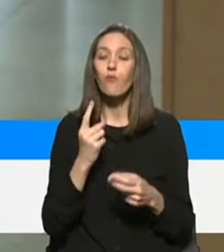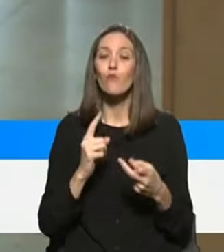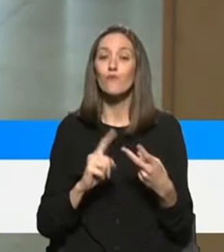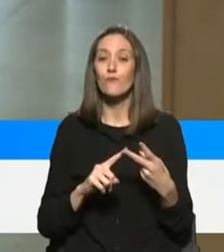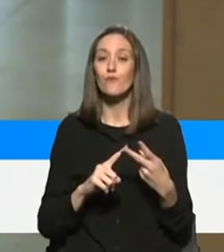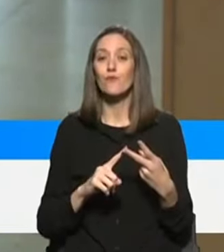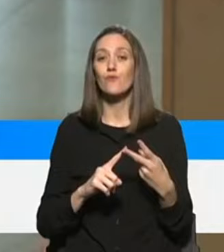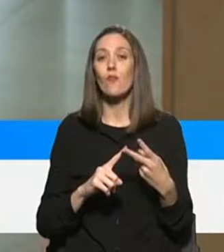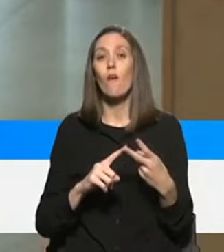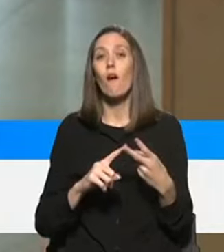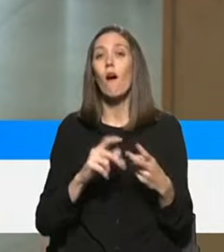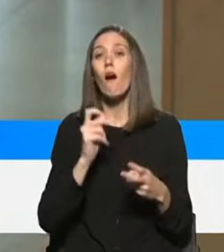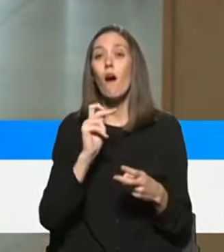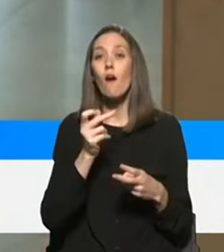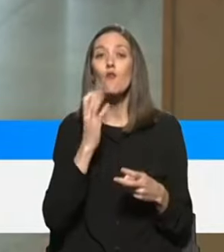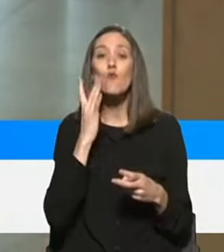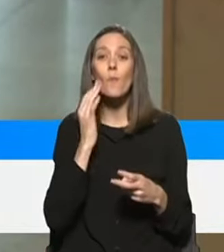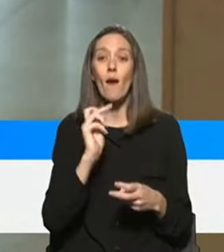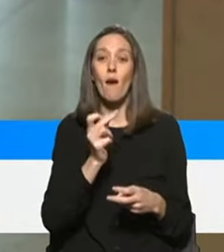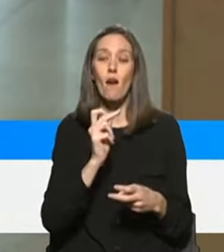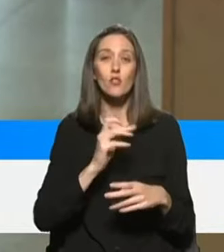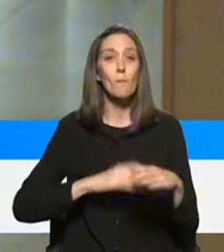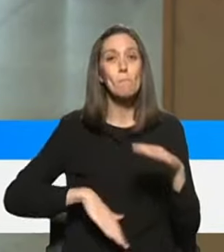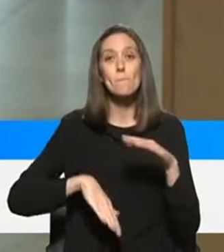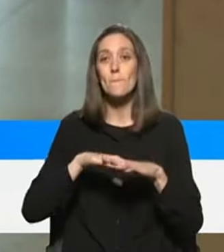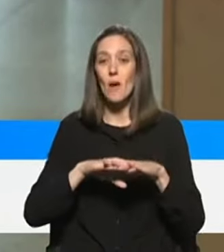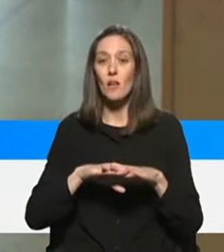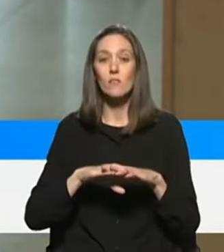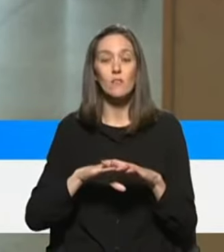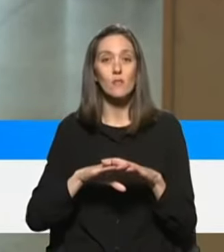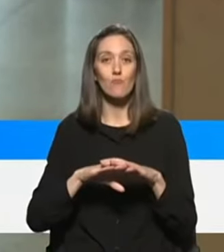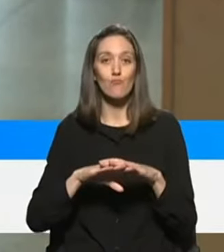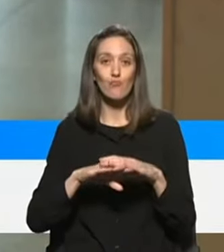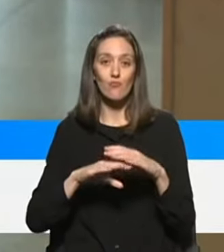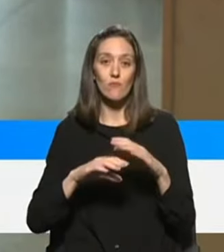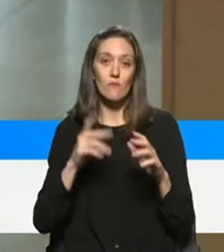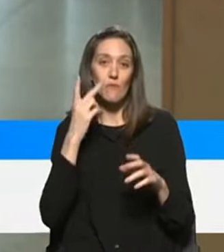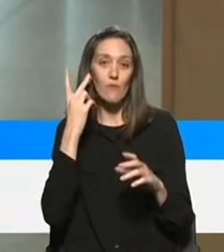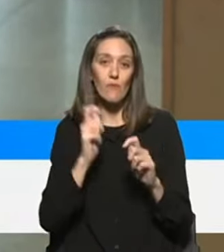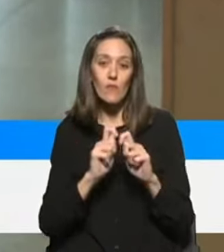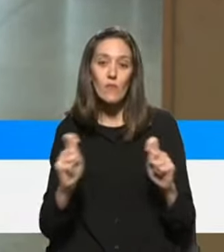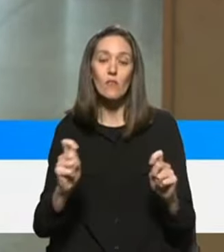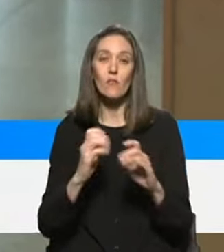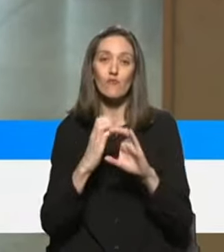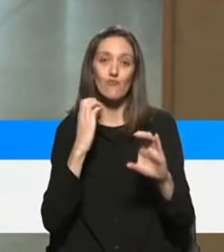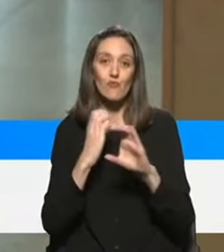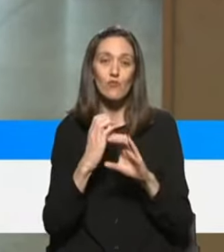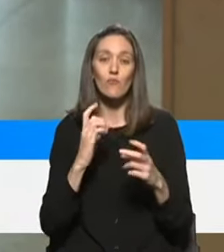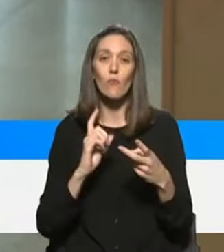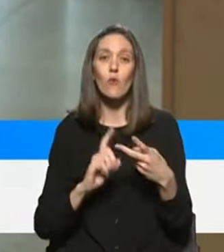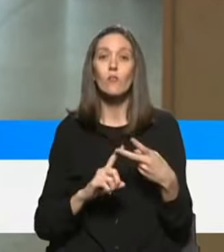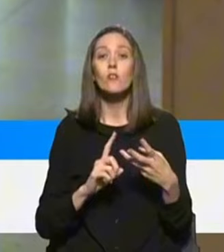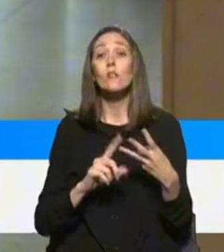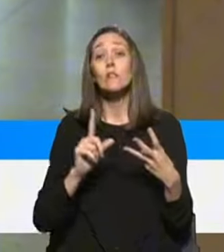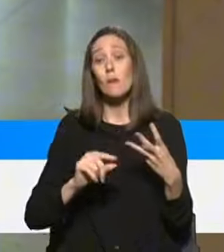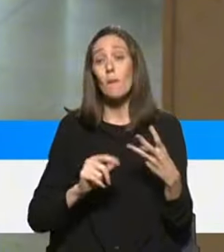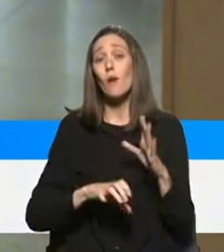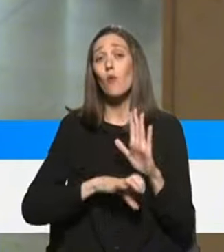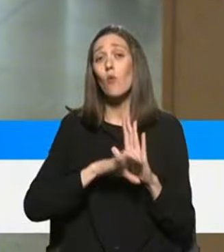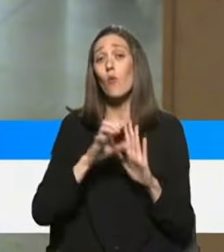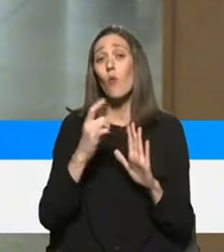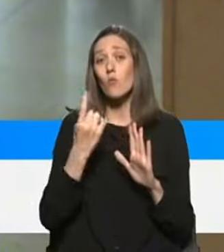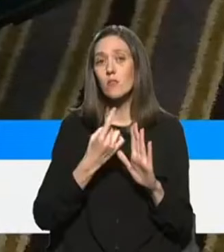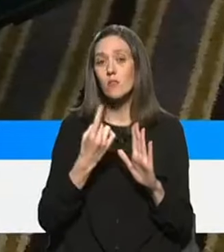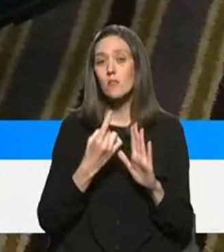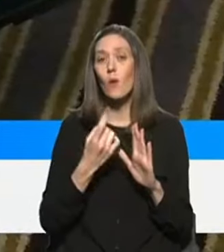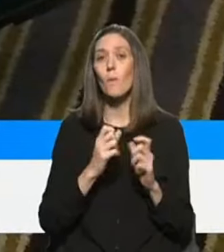anos máximos de vida dos veículos, portanto temos essa obrigação, e também pomos alguma condição de renovação